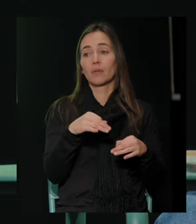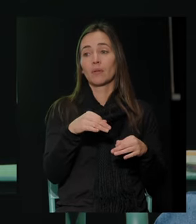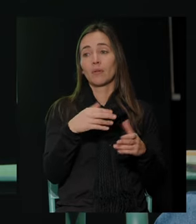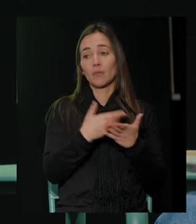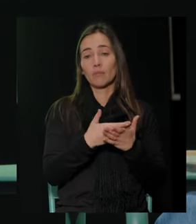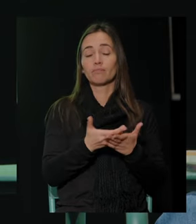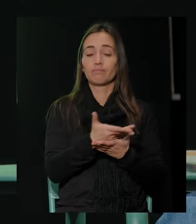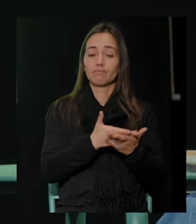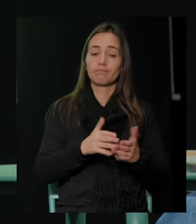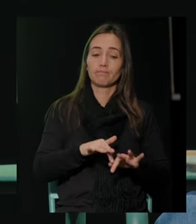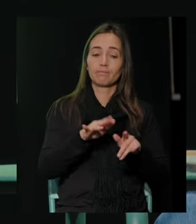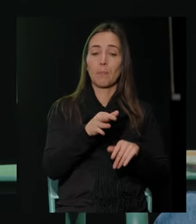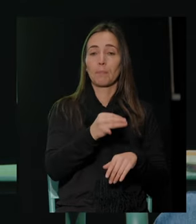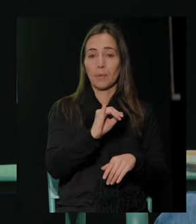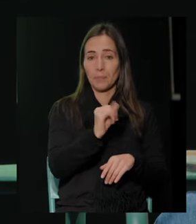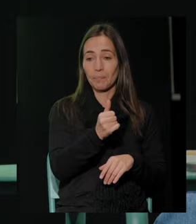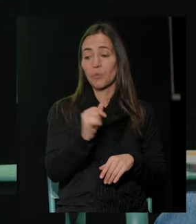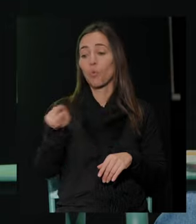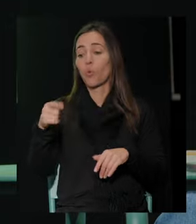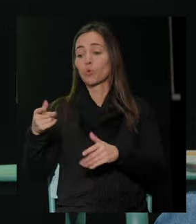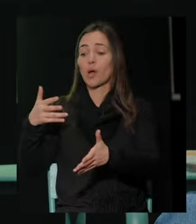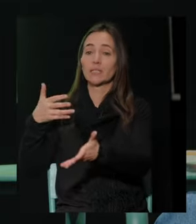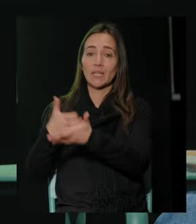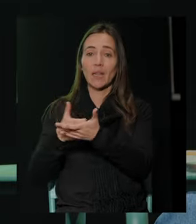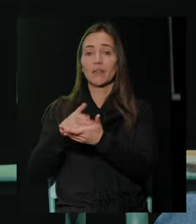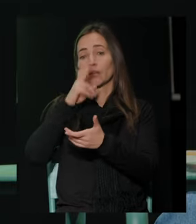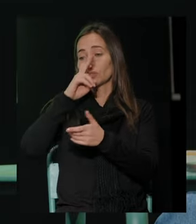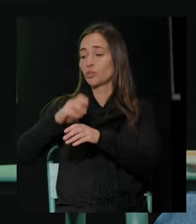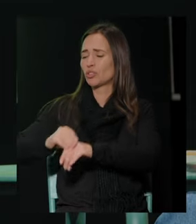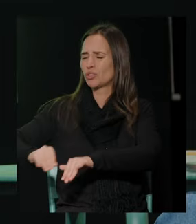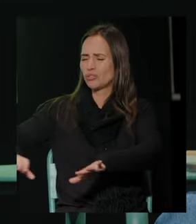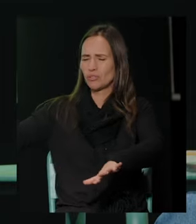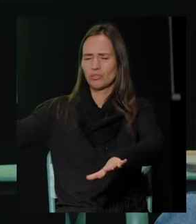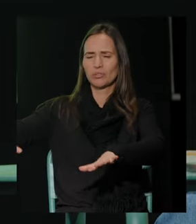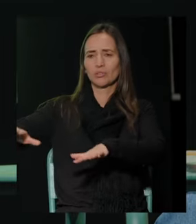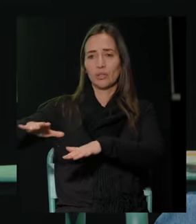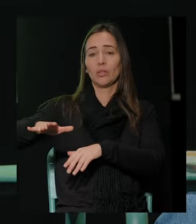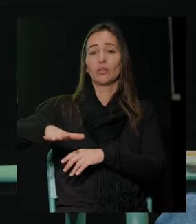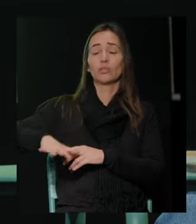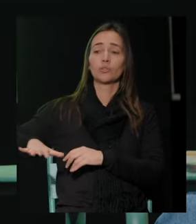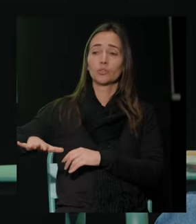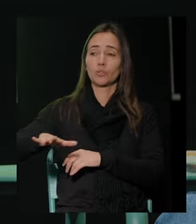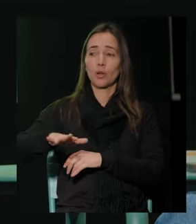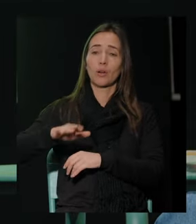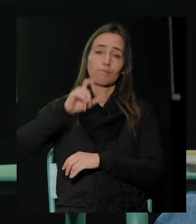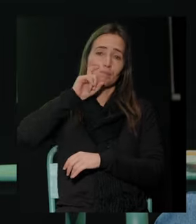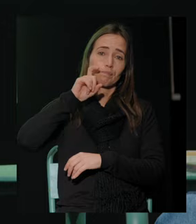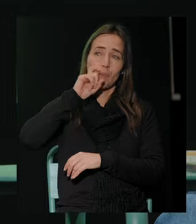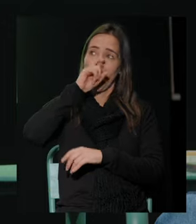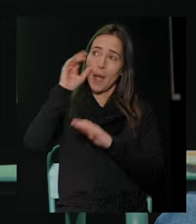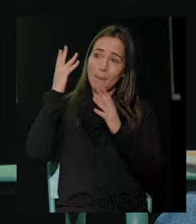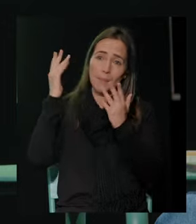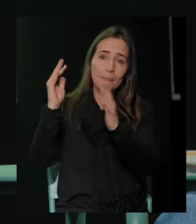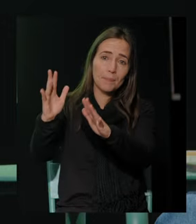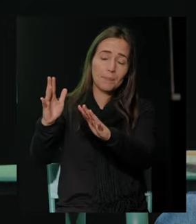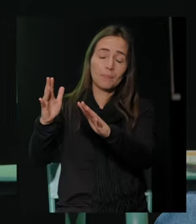para o crescimento, para o PIB. O outro tem um acidente, derrama combustível em uma zona, uma reserva ecológica, onde quer que seja, na